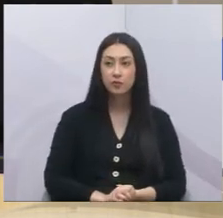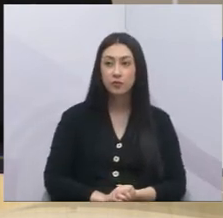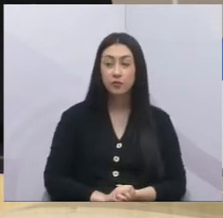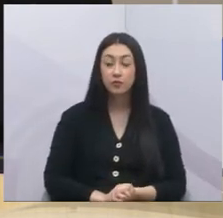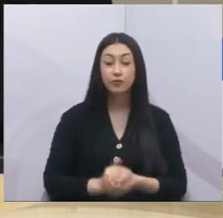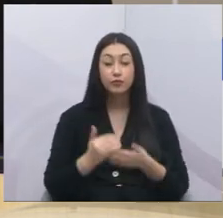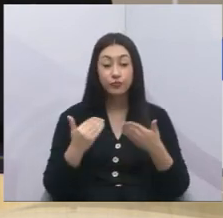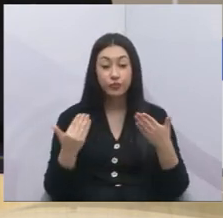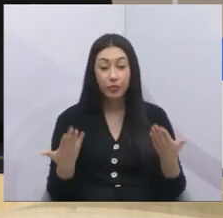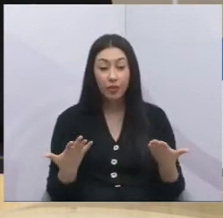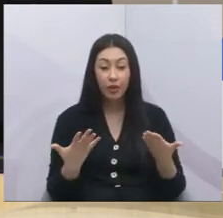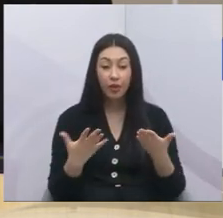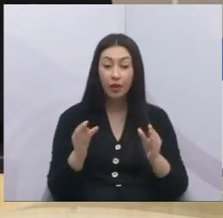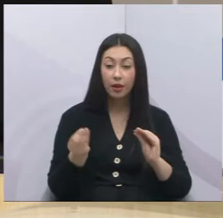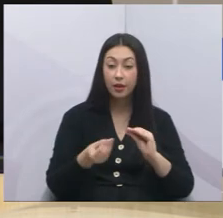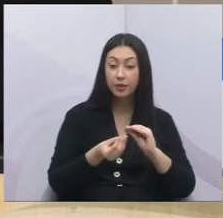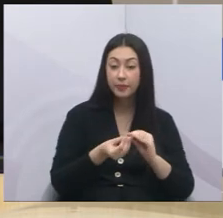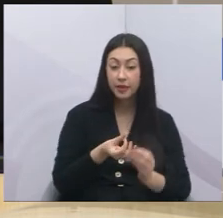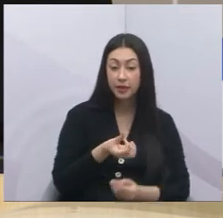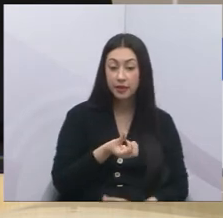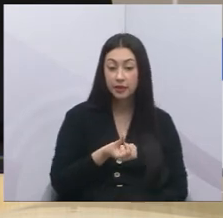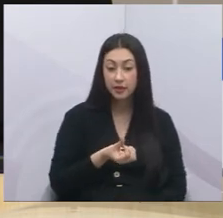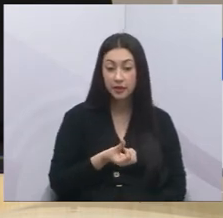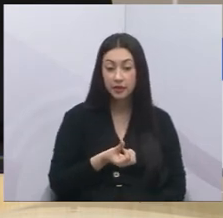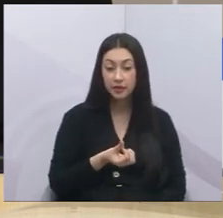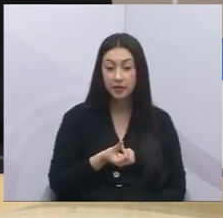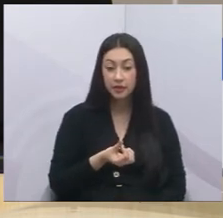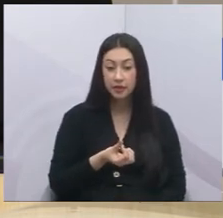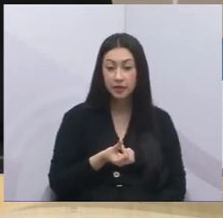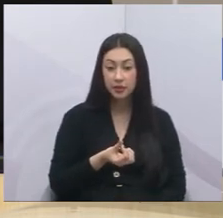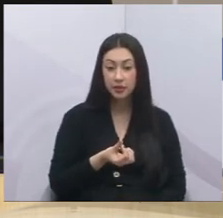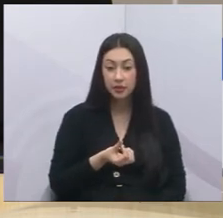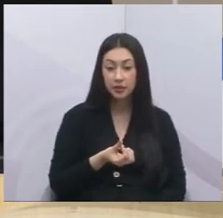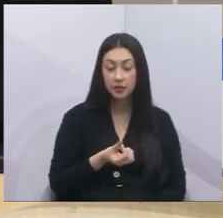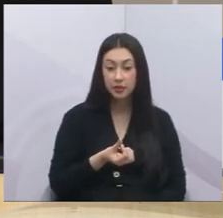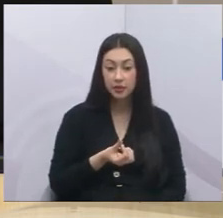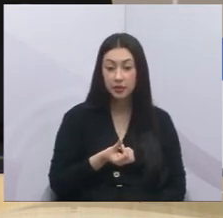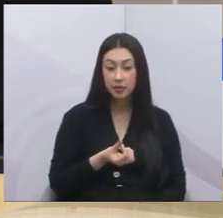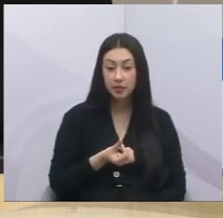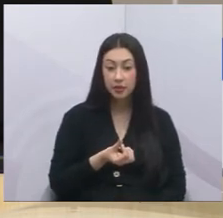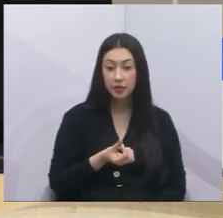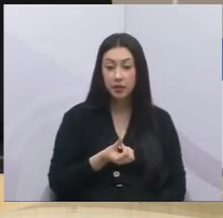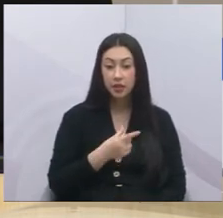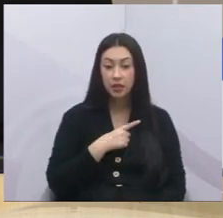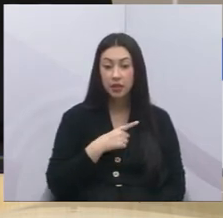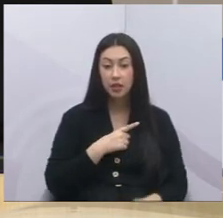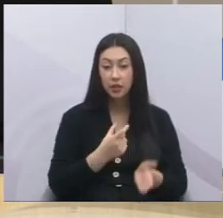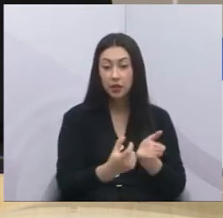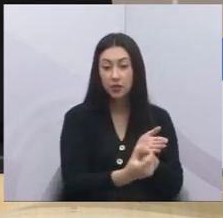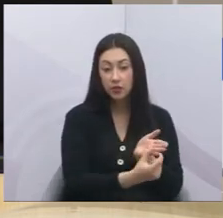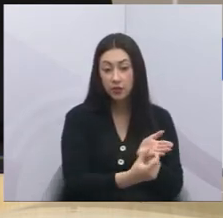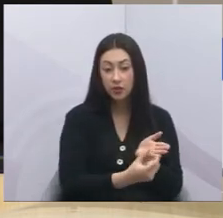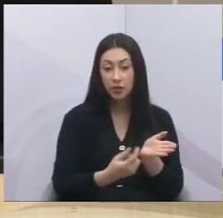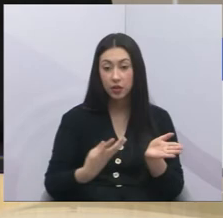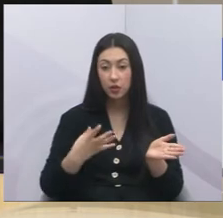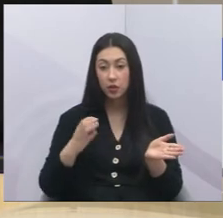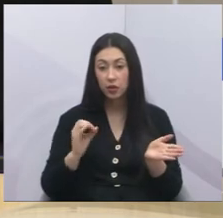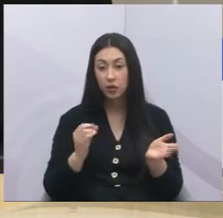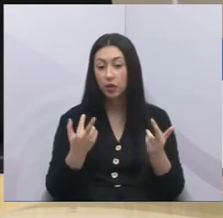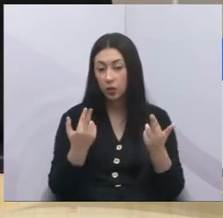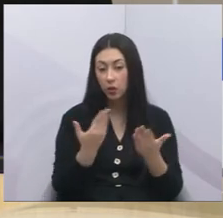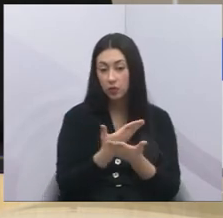Bom, a emenda 6ª, aliás, emenda 6, ela está no, na folha 40, como vocês têm o projeto na